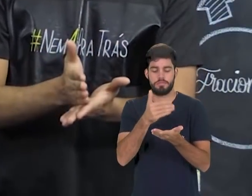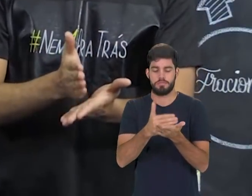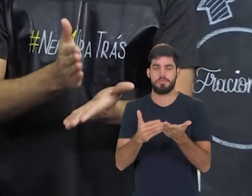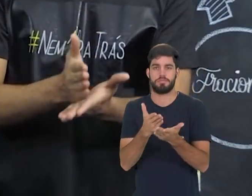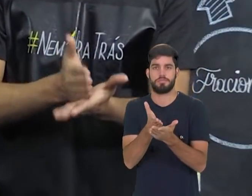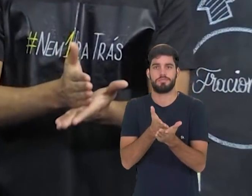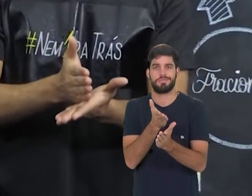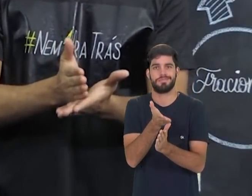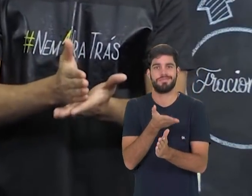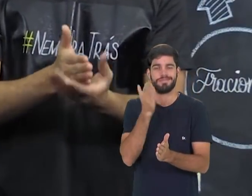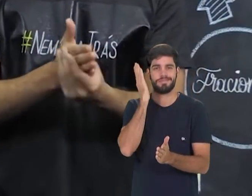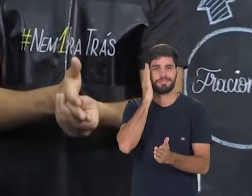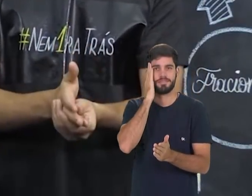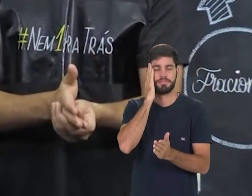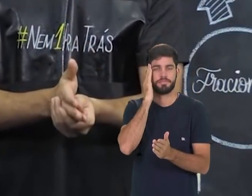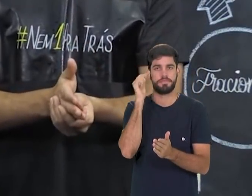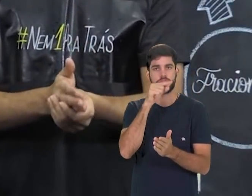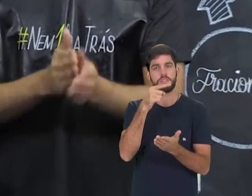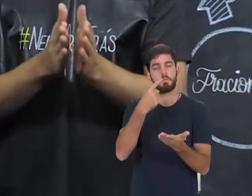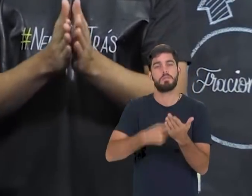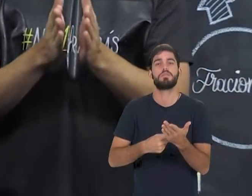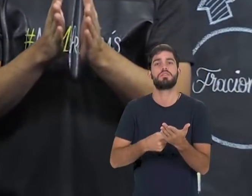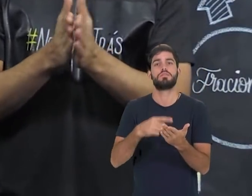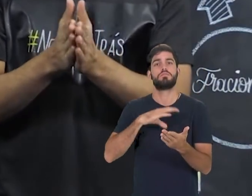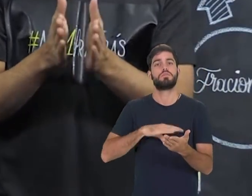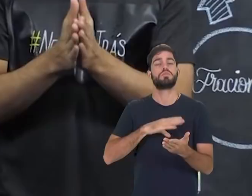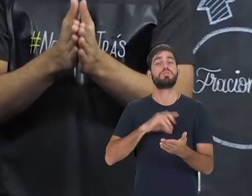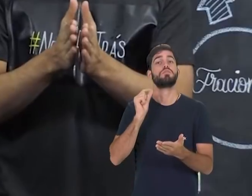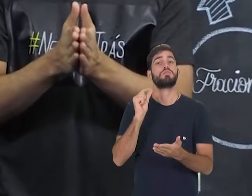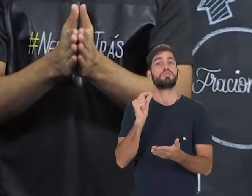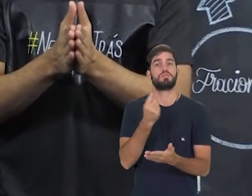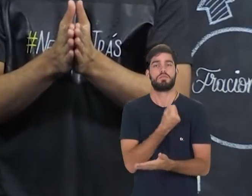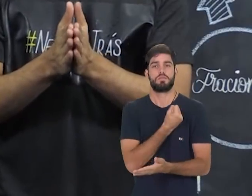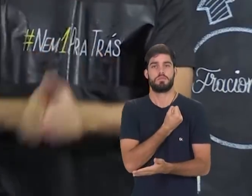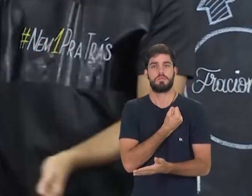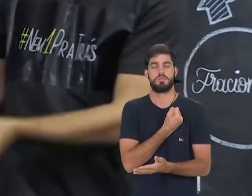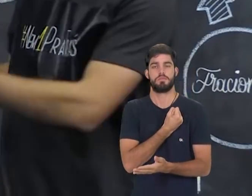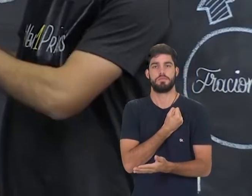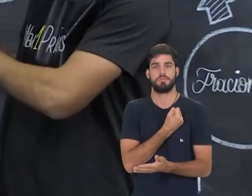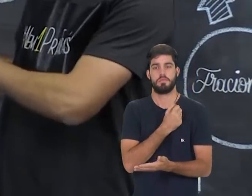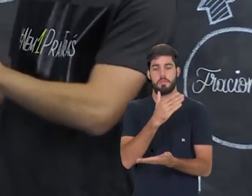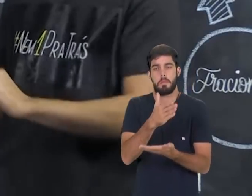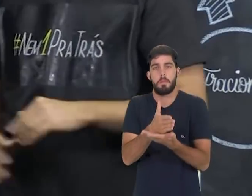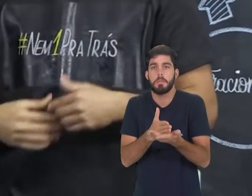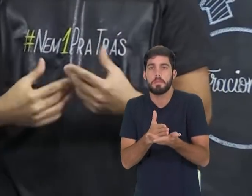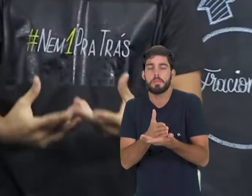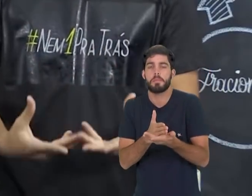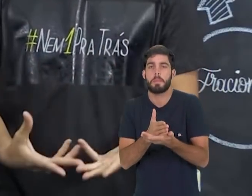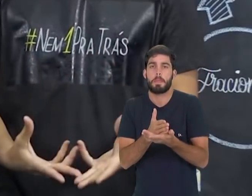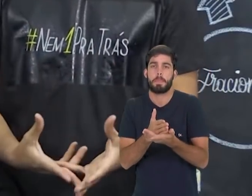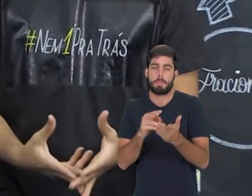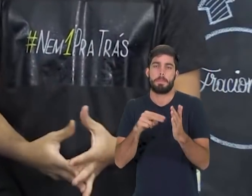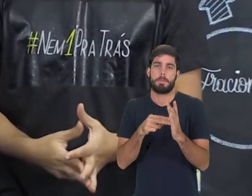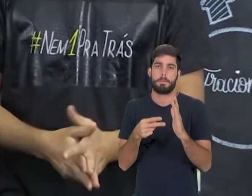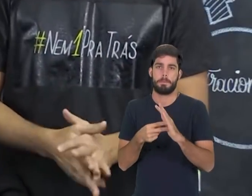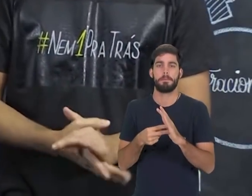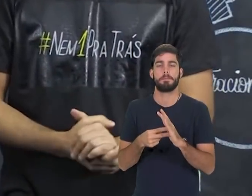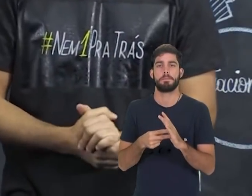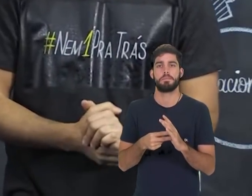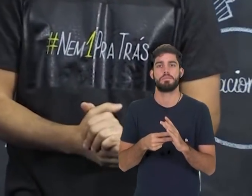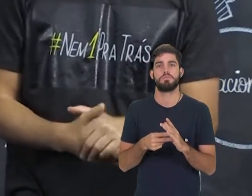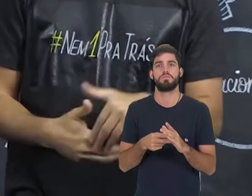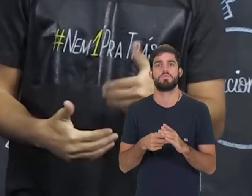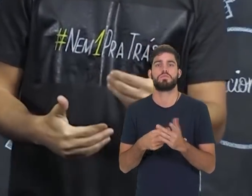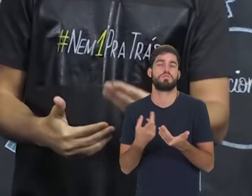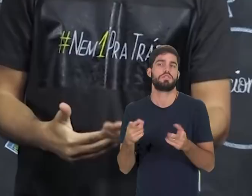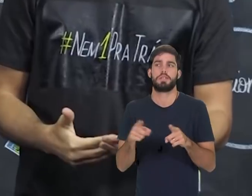língua portuguesa essa marcação vem com os numerais. Os numerais marcam graficamente essa relação. Então metade marca a parte de um todo, assim como eu vou